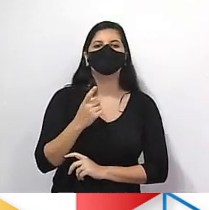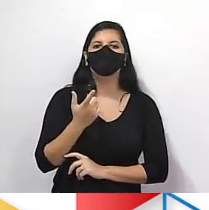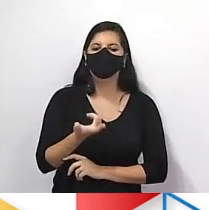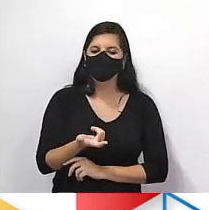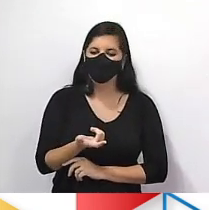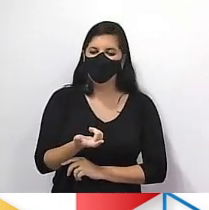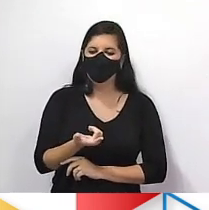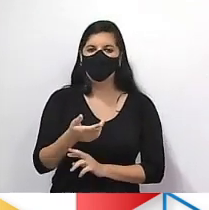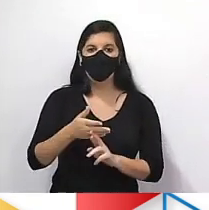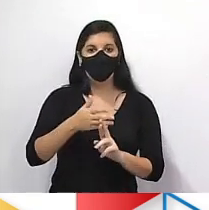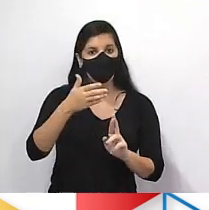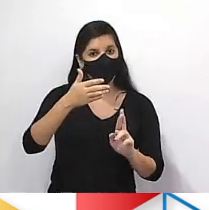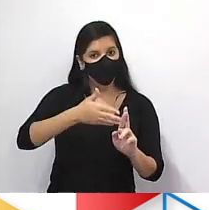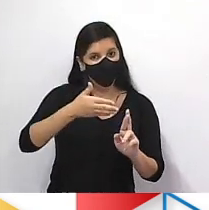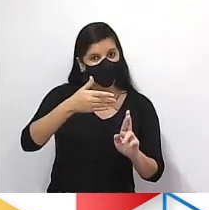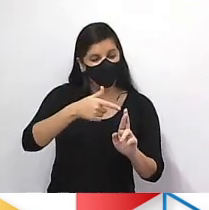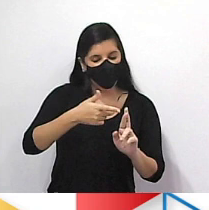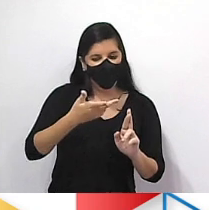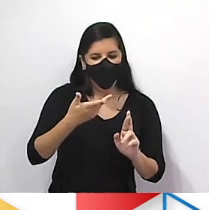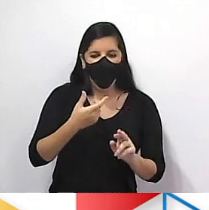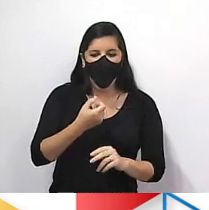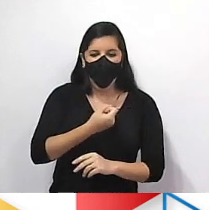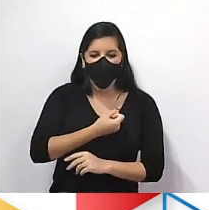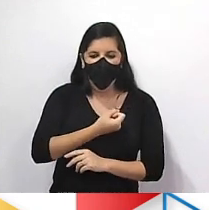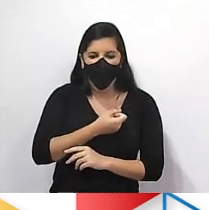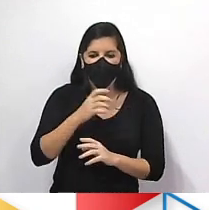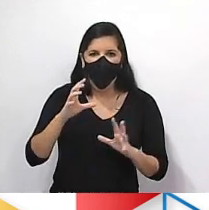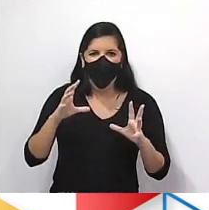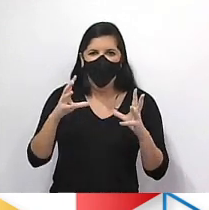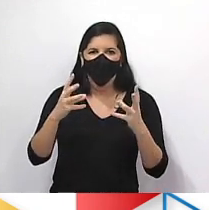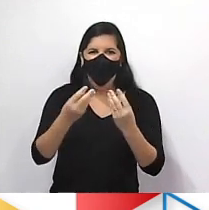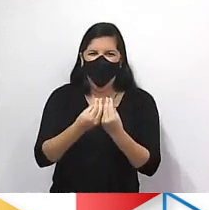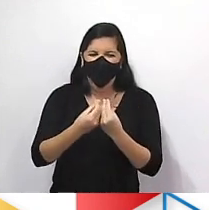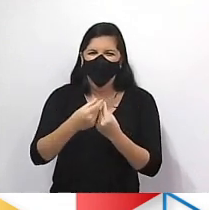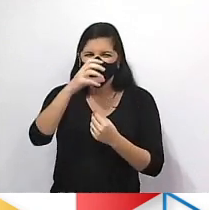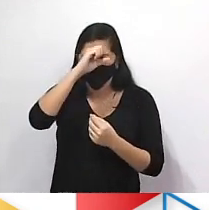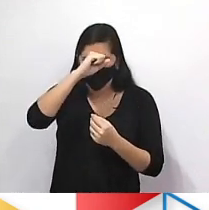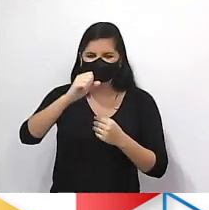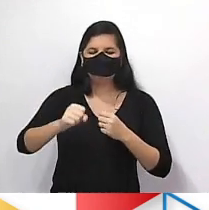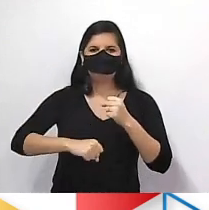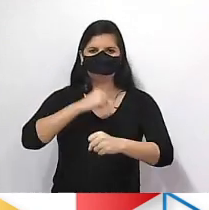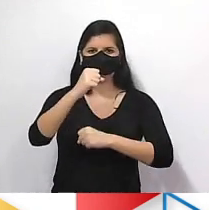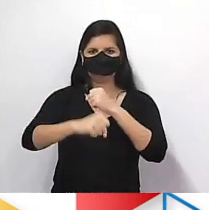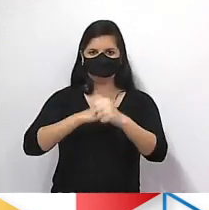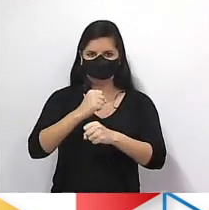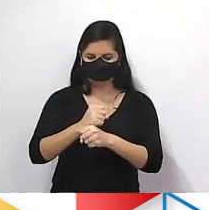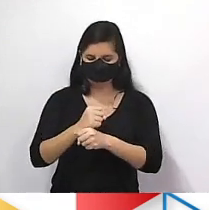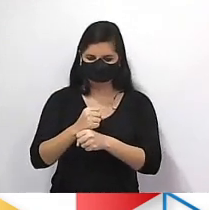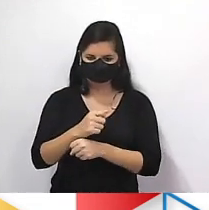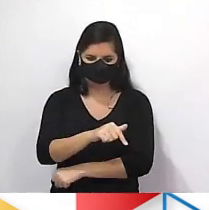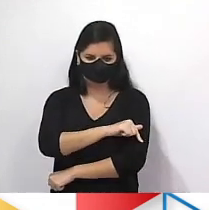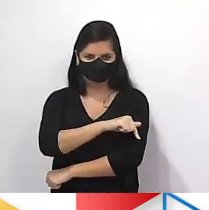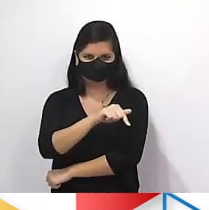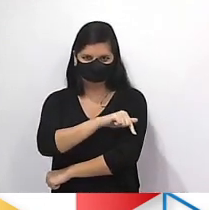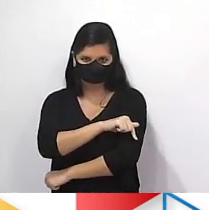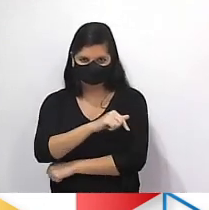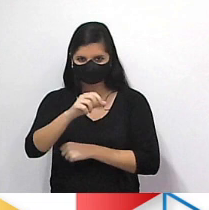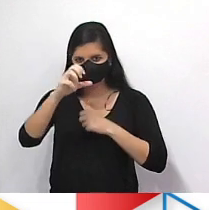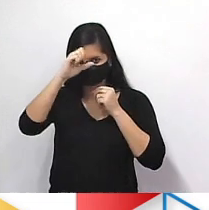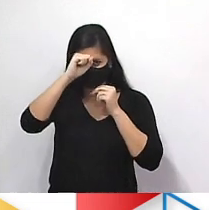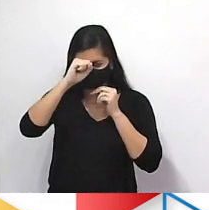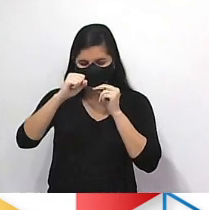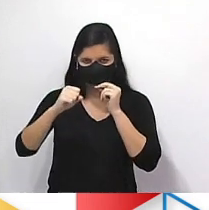Como representação. Os números inteiros vocês vão aprender no próximo ano. Lá no 7º ano vão aprender os